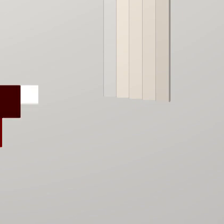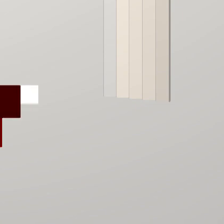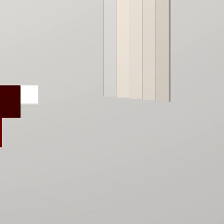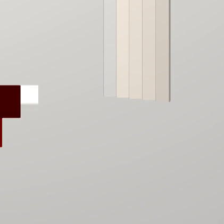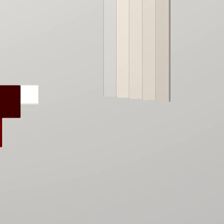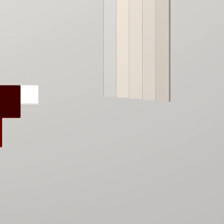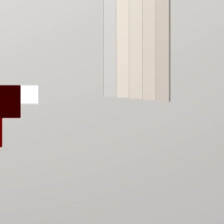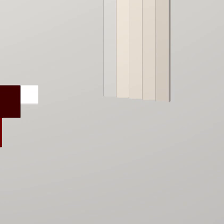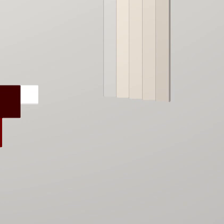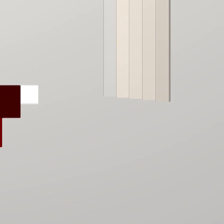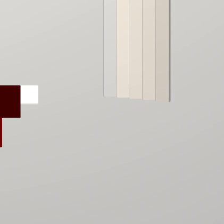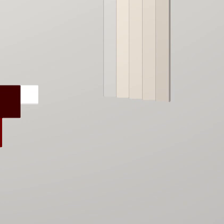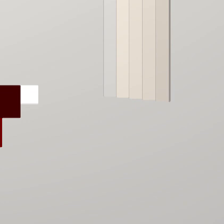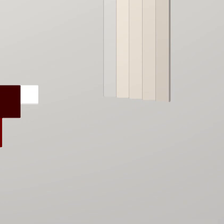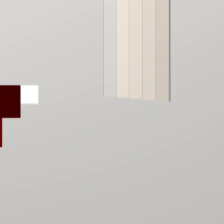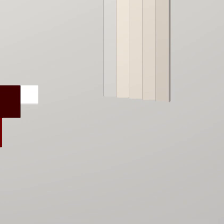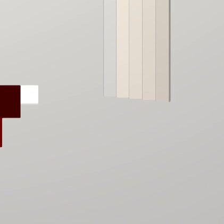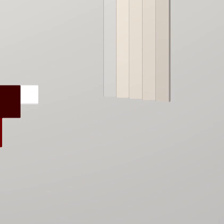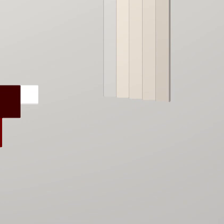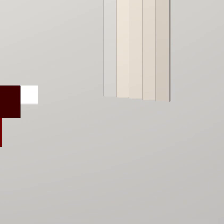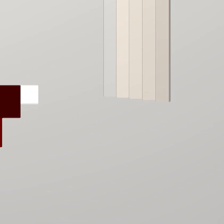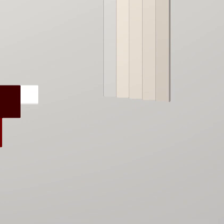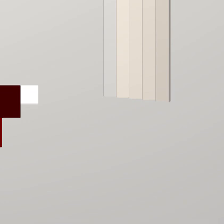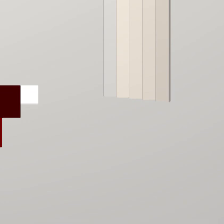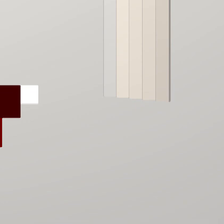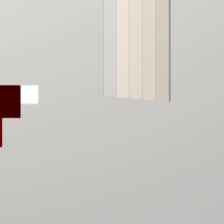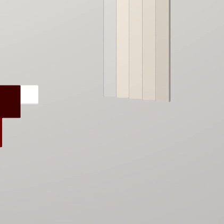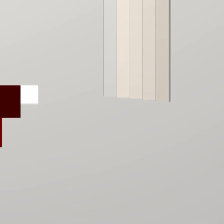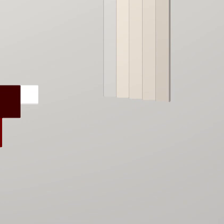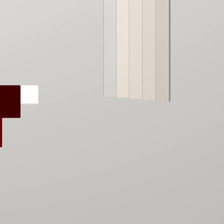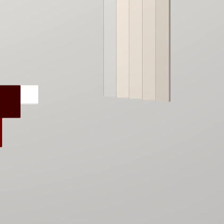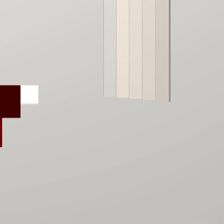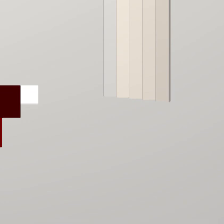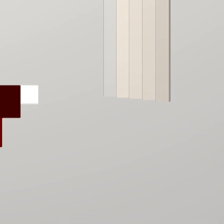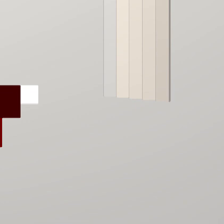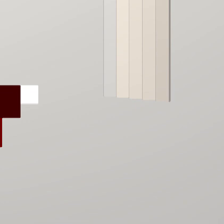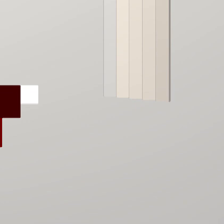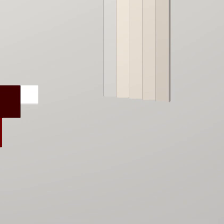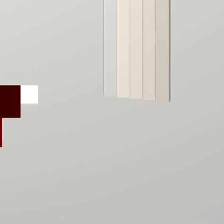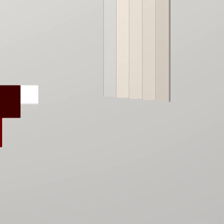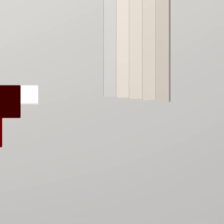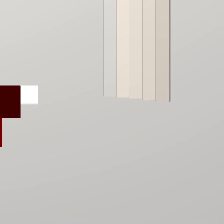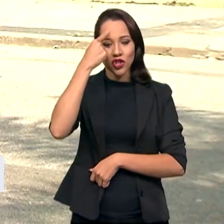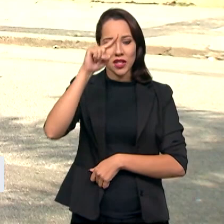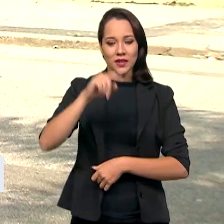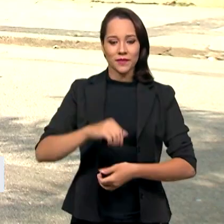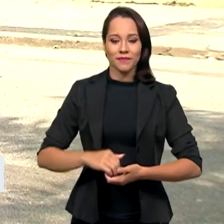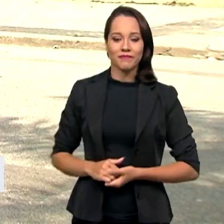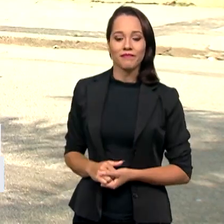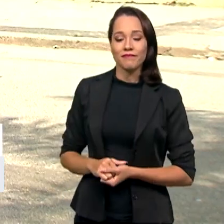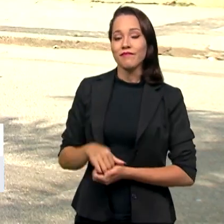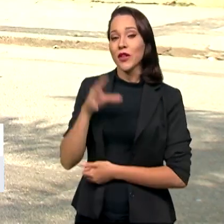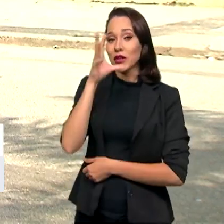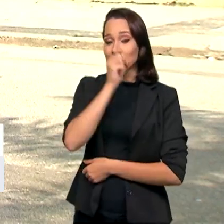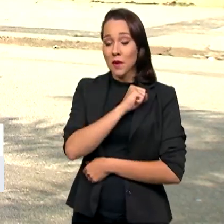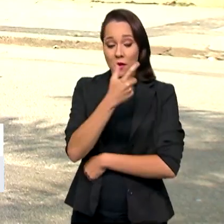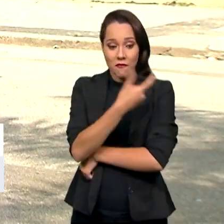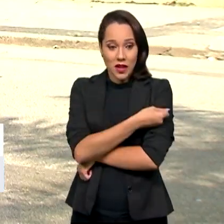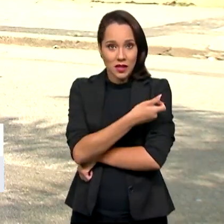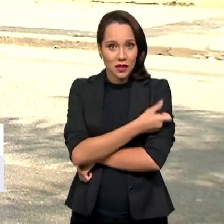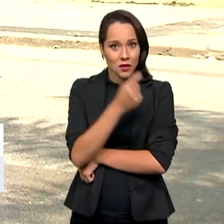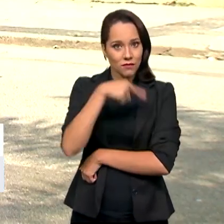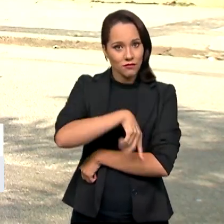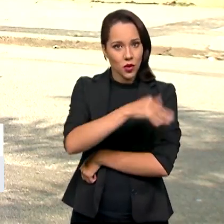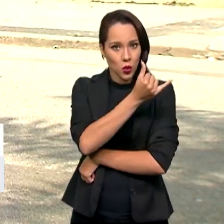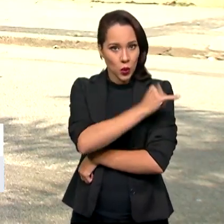em todo o Brasil. A cidade do Rio de Janeiro teve recorde de doses aplicadas em um único dia. No sábado, a vacinação aqui